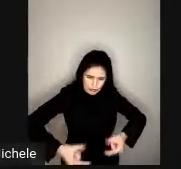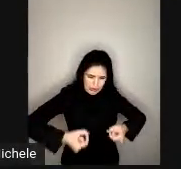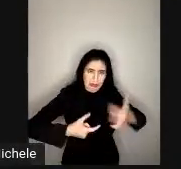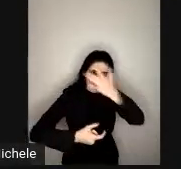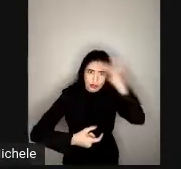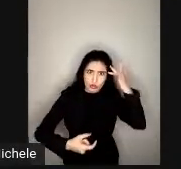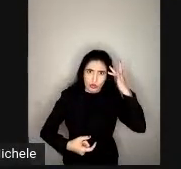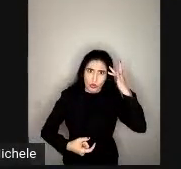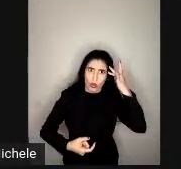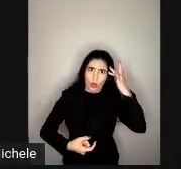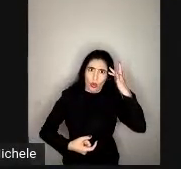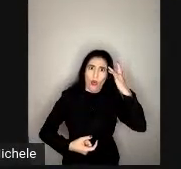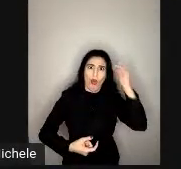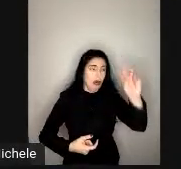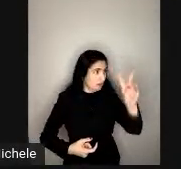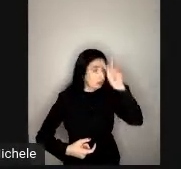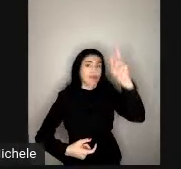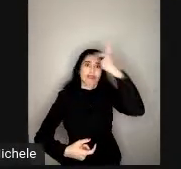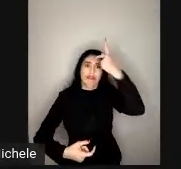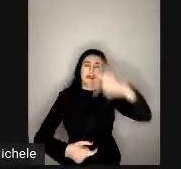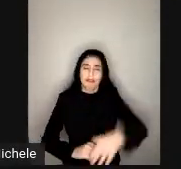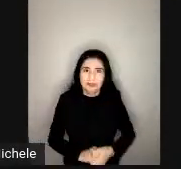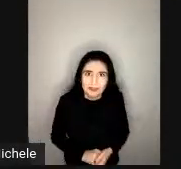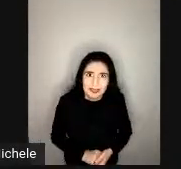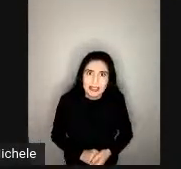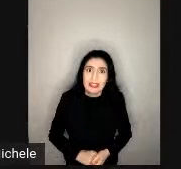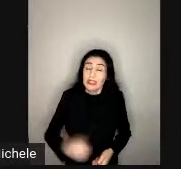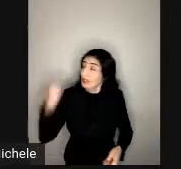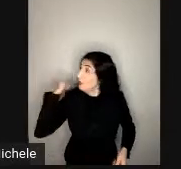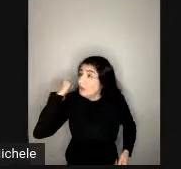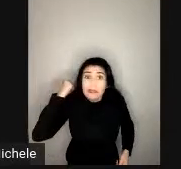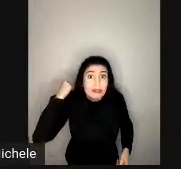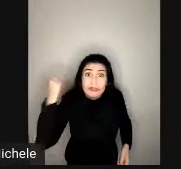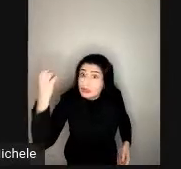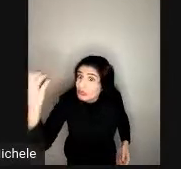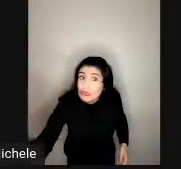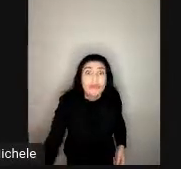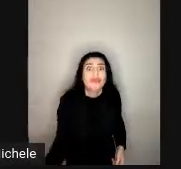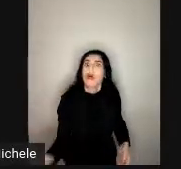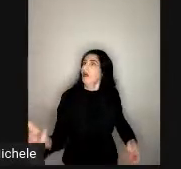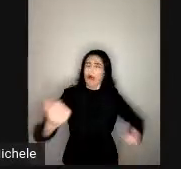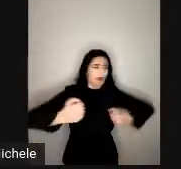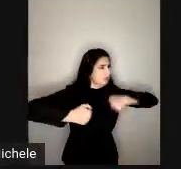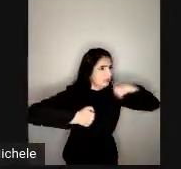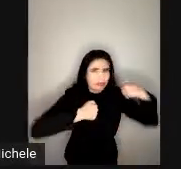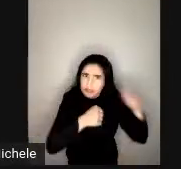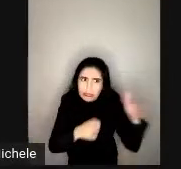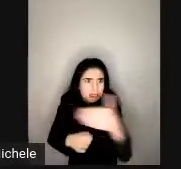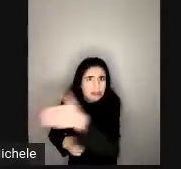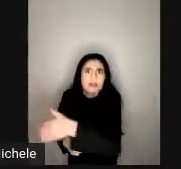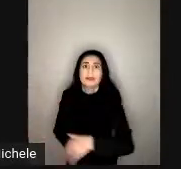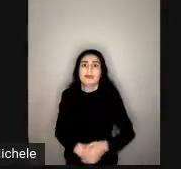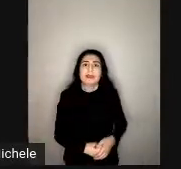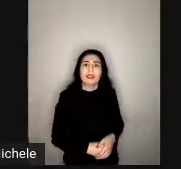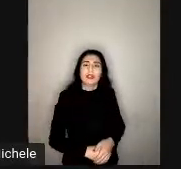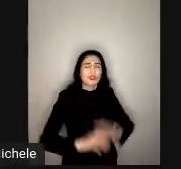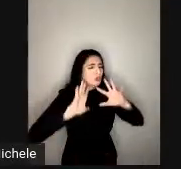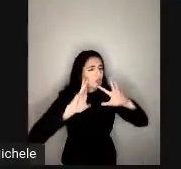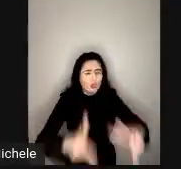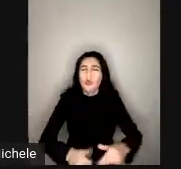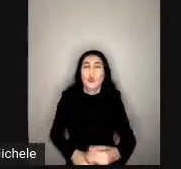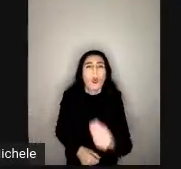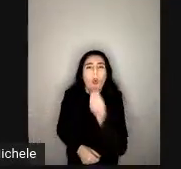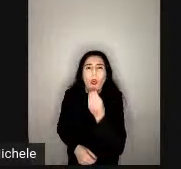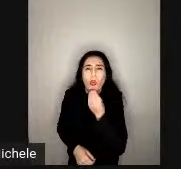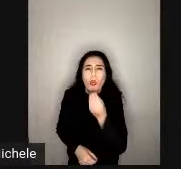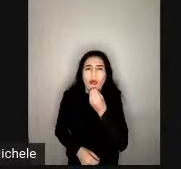terceira, pronta para viajar amanhã. Nossa, isso é maravilhoso para quem passou pelo câncer, ter todas as oportunidades que